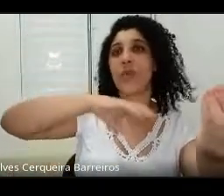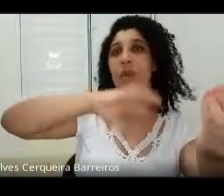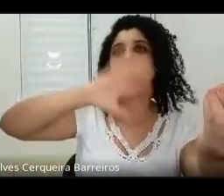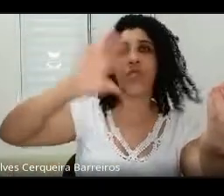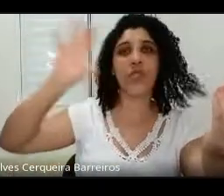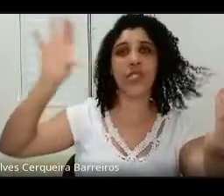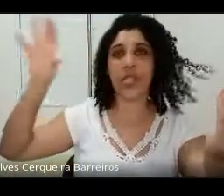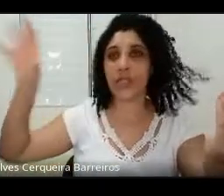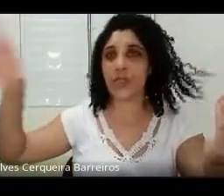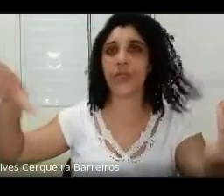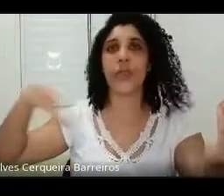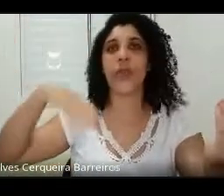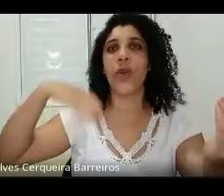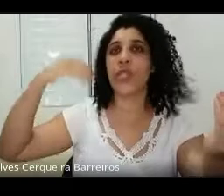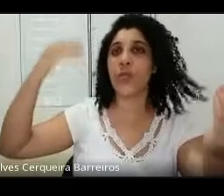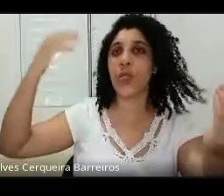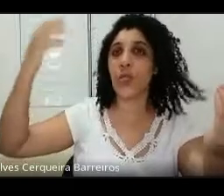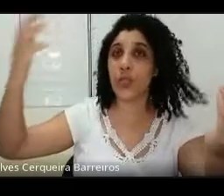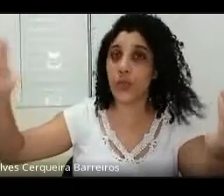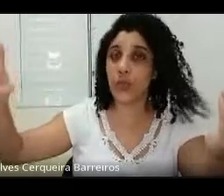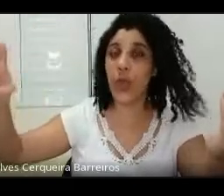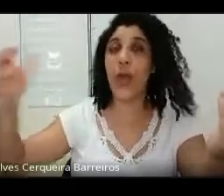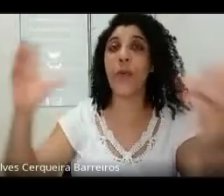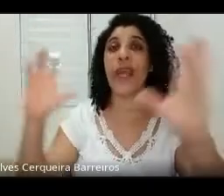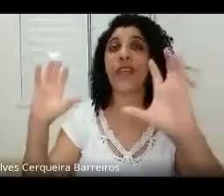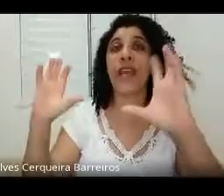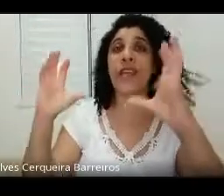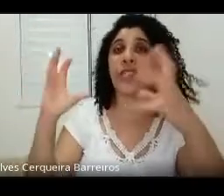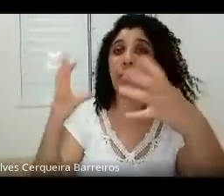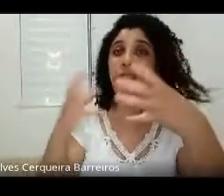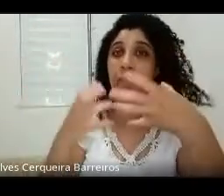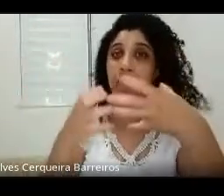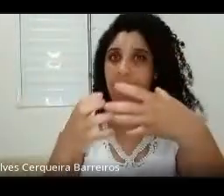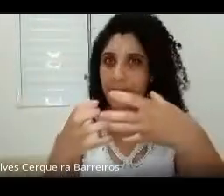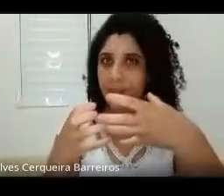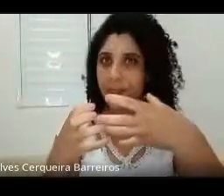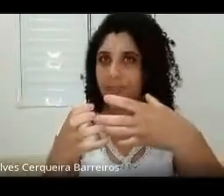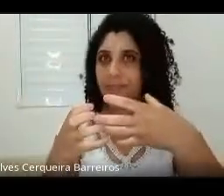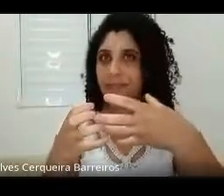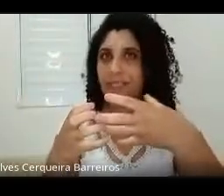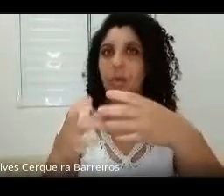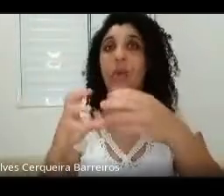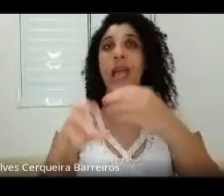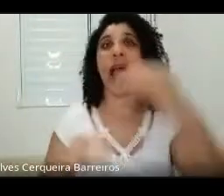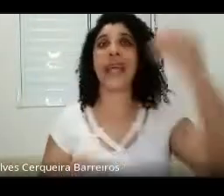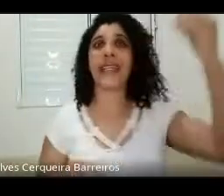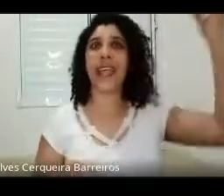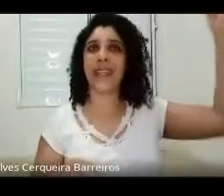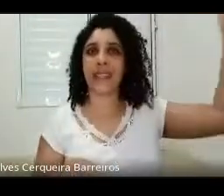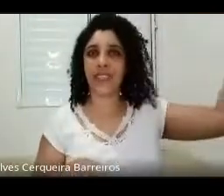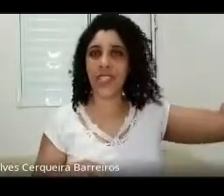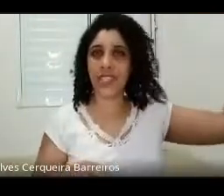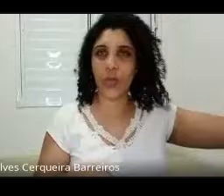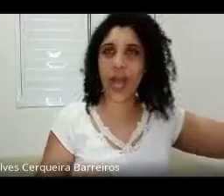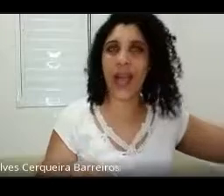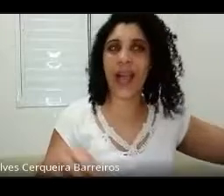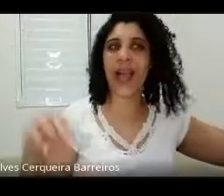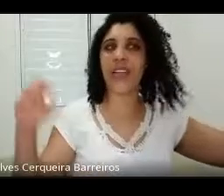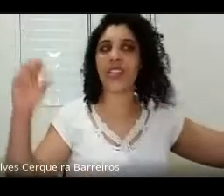justamente sobre qualquer tipo de assunto, sobre qualquer tipo de conteúdo, porque ela ficaria justamente limitada. Então, a ideia, né,